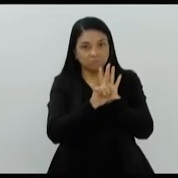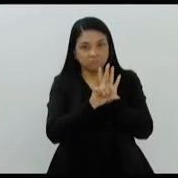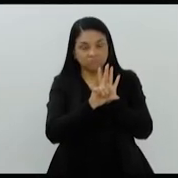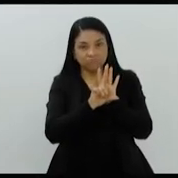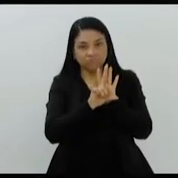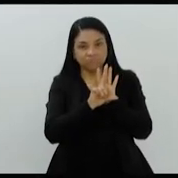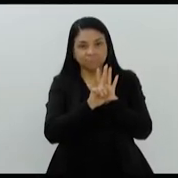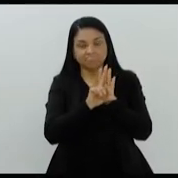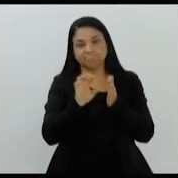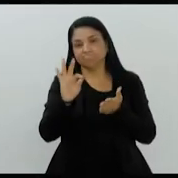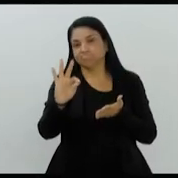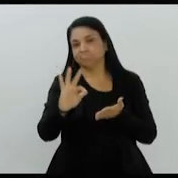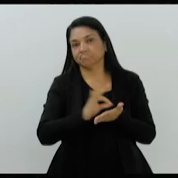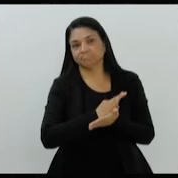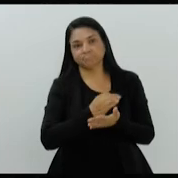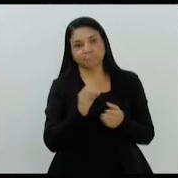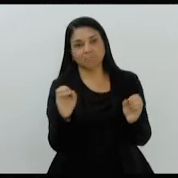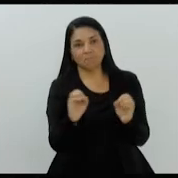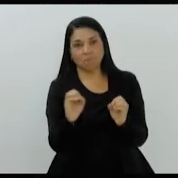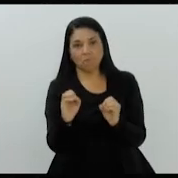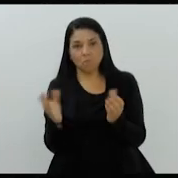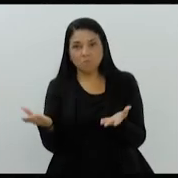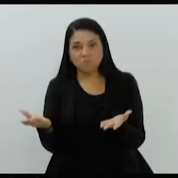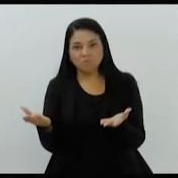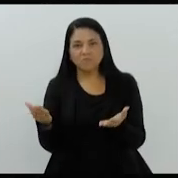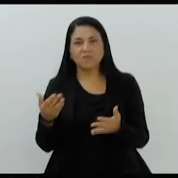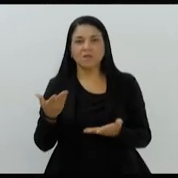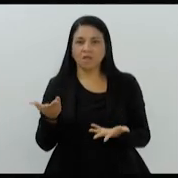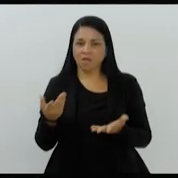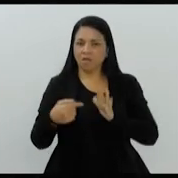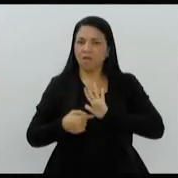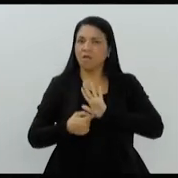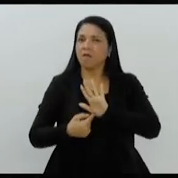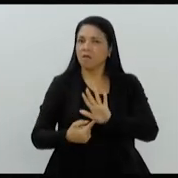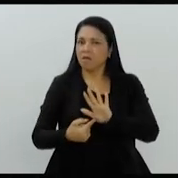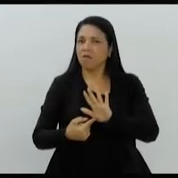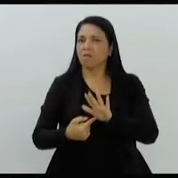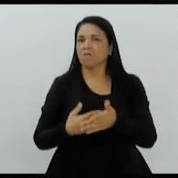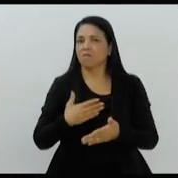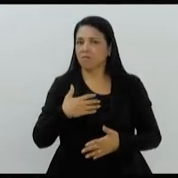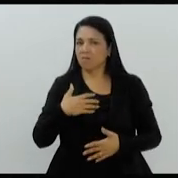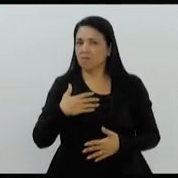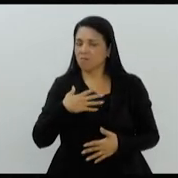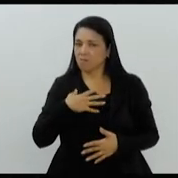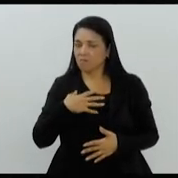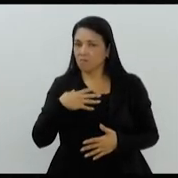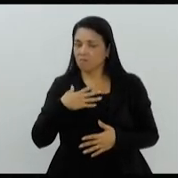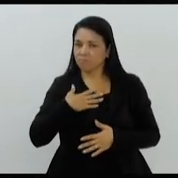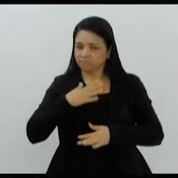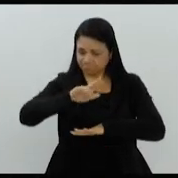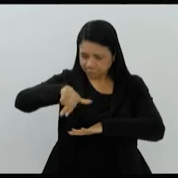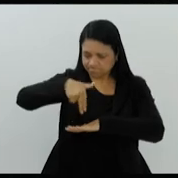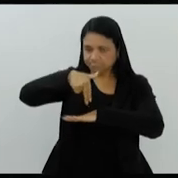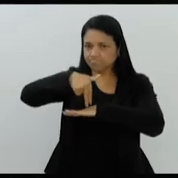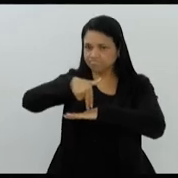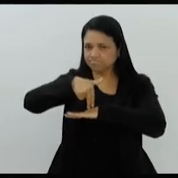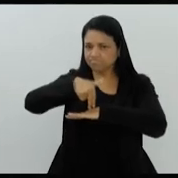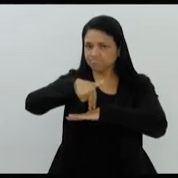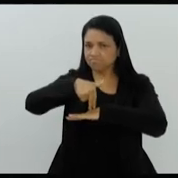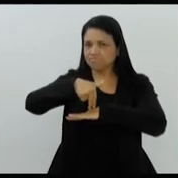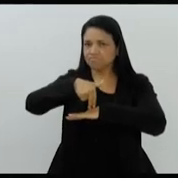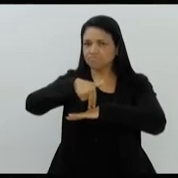foi sancionada. Então, mostrei também um pouco aqui esse paradoxo